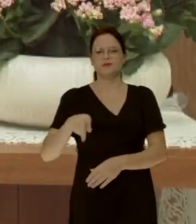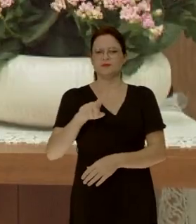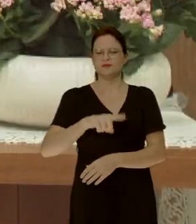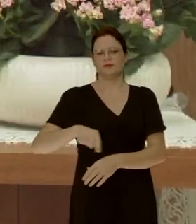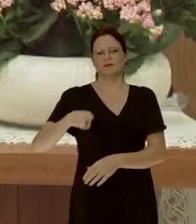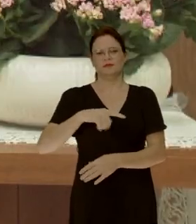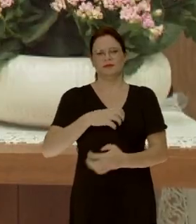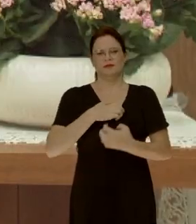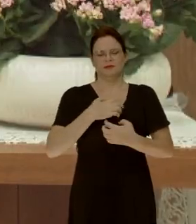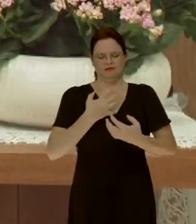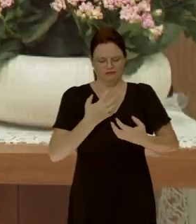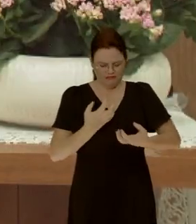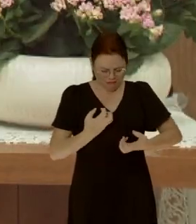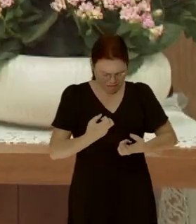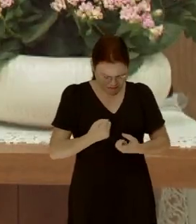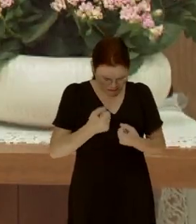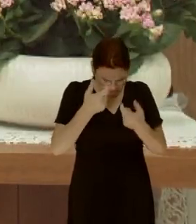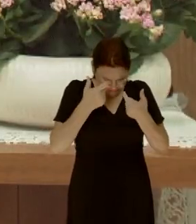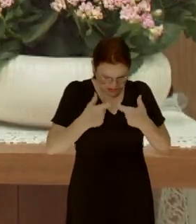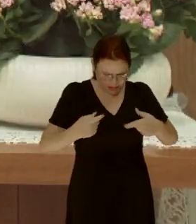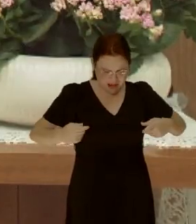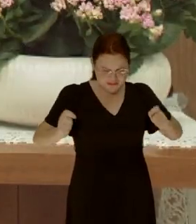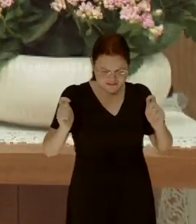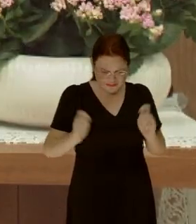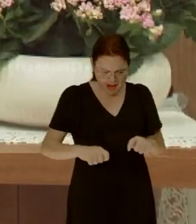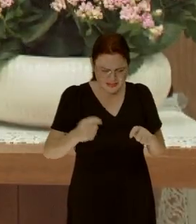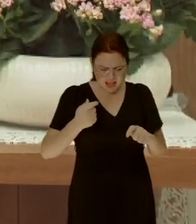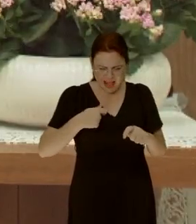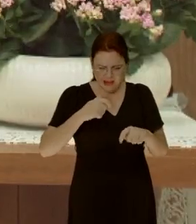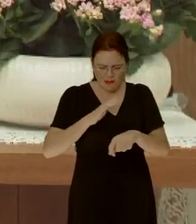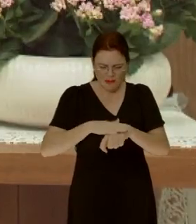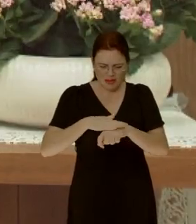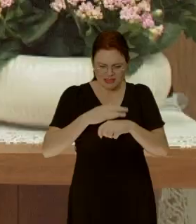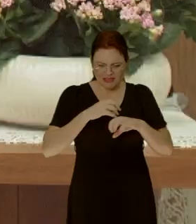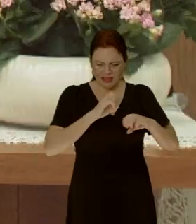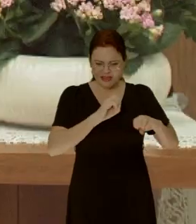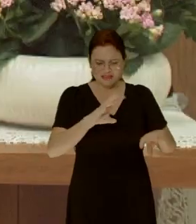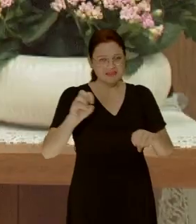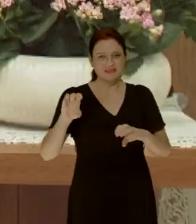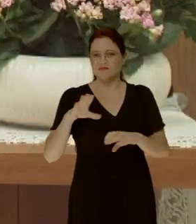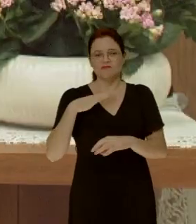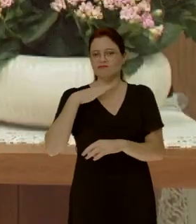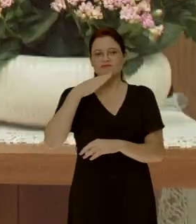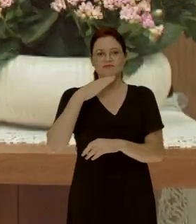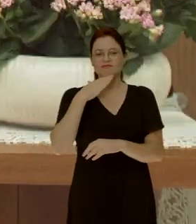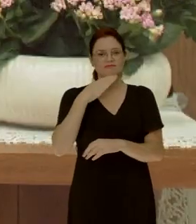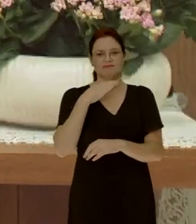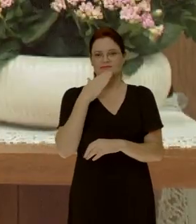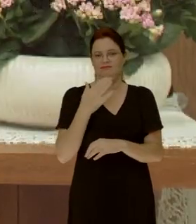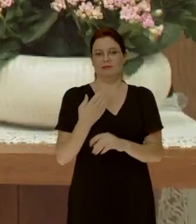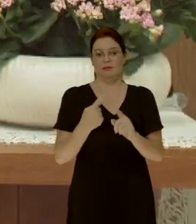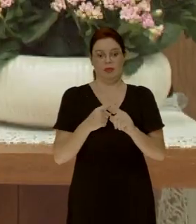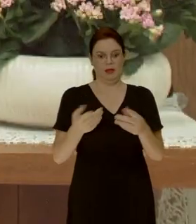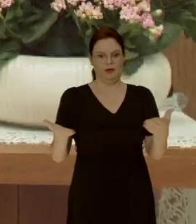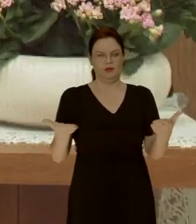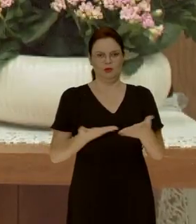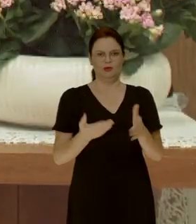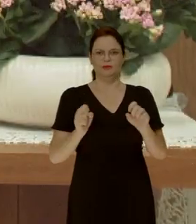sentindo incapazes de dar aulas, mas neste seminário o